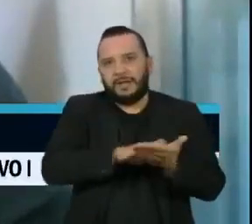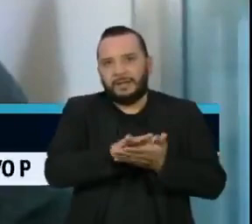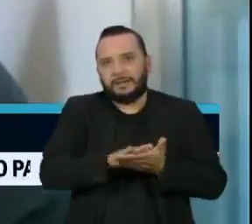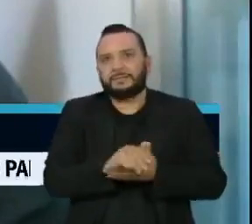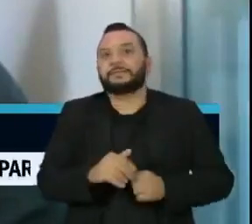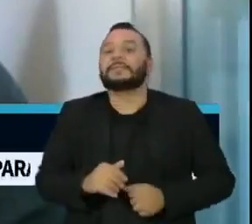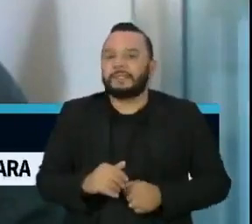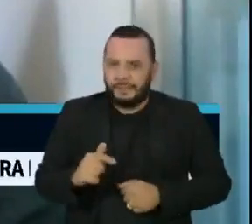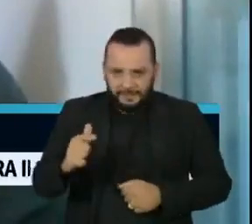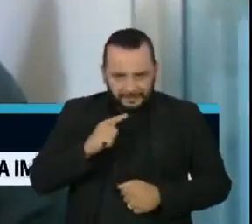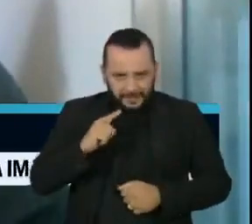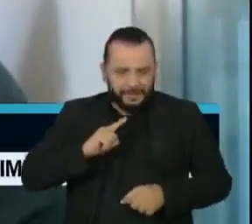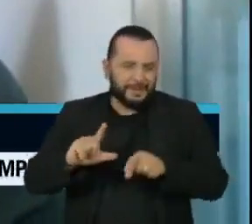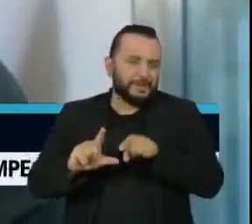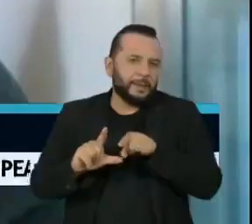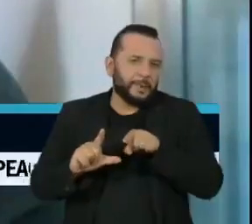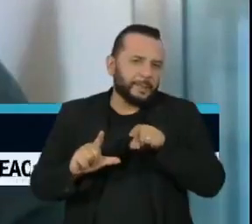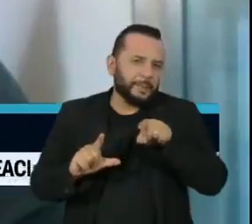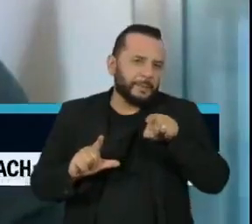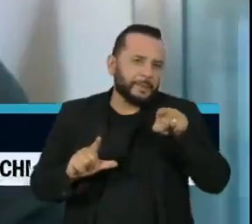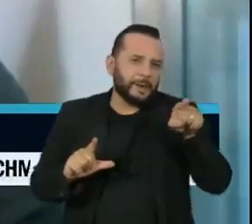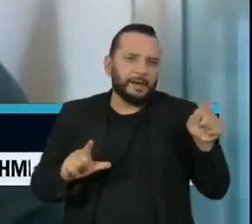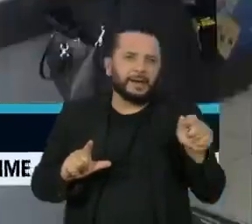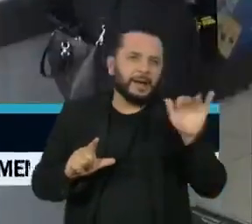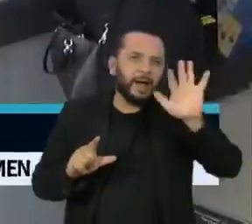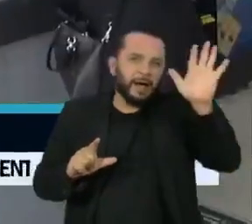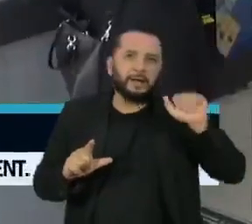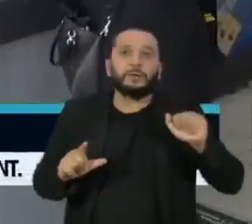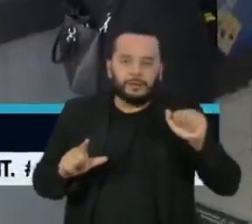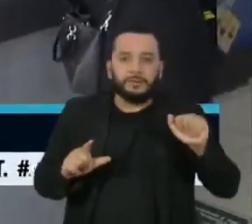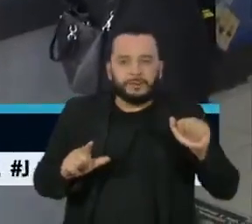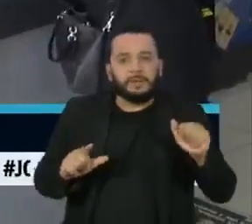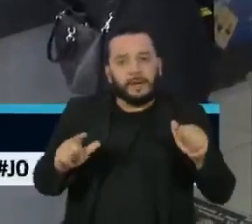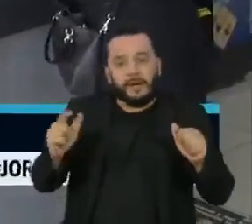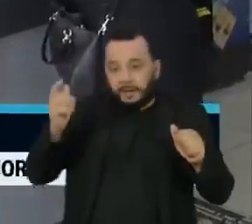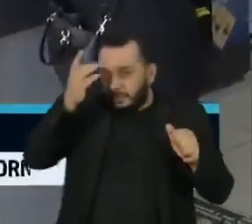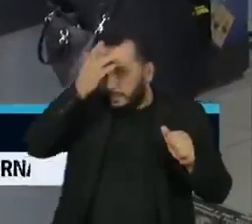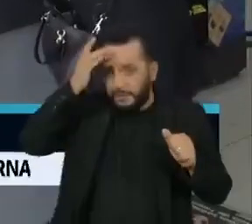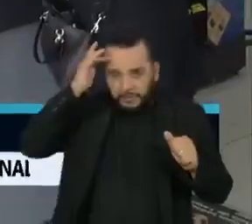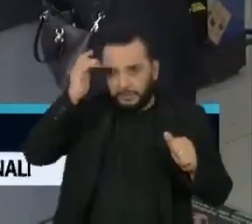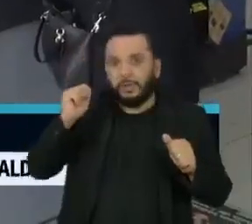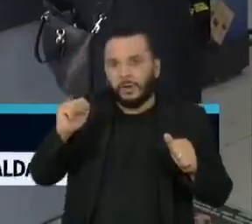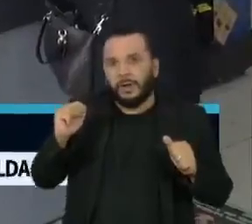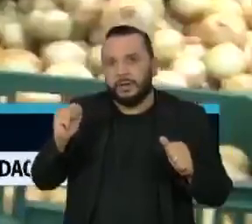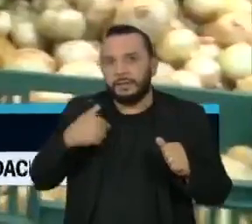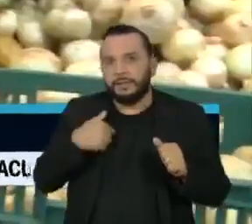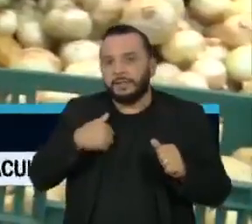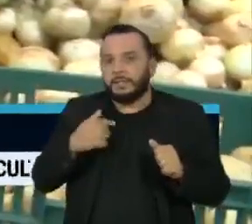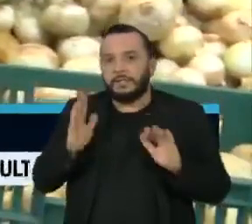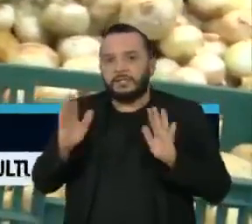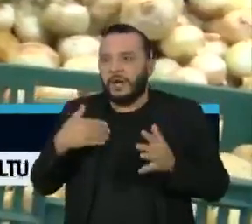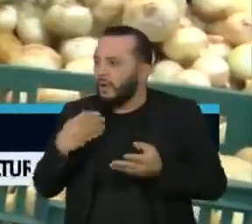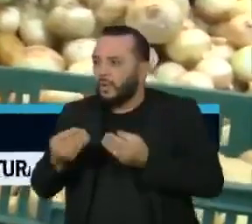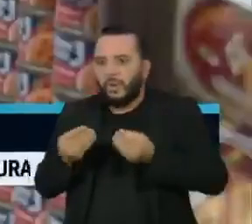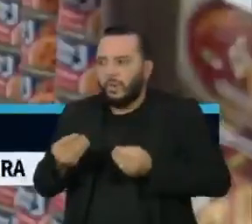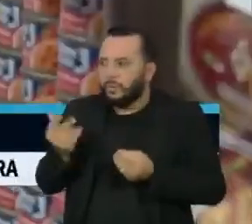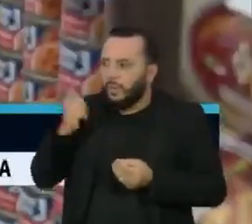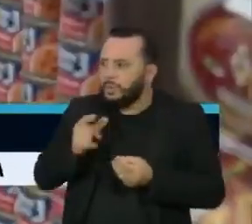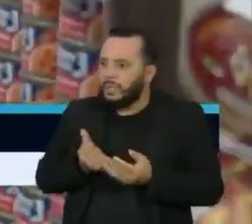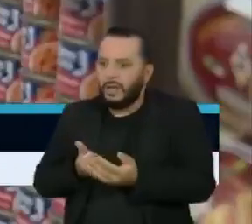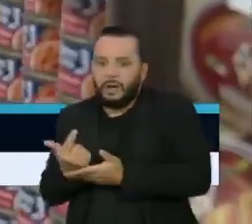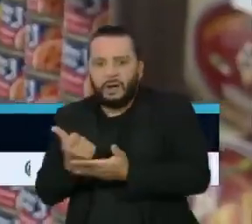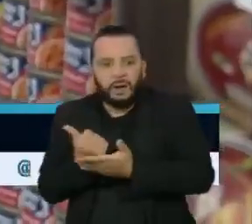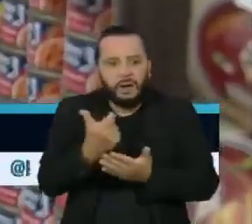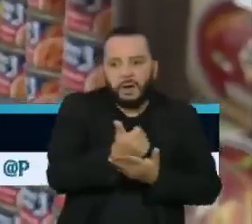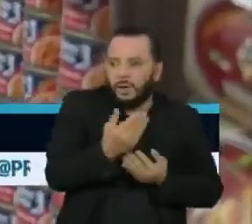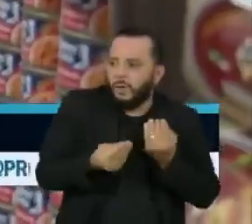você tem uma inflação corroendo muito o poder de compra, é natural as pessoas quererem indexar alguma coisa para recuperar o seu poder de compra.